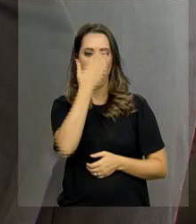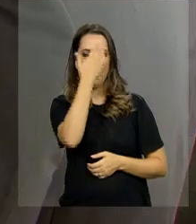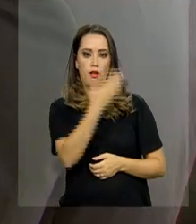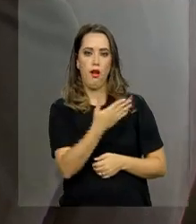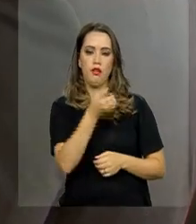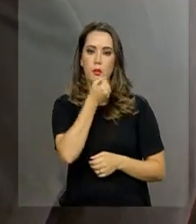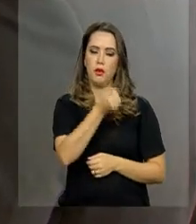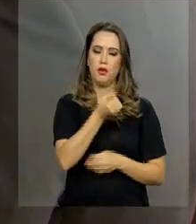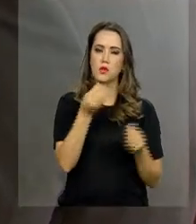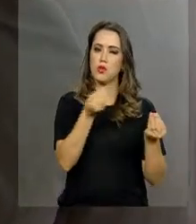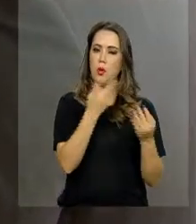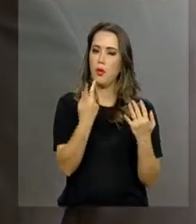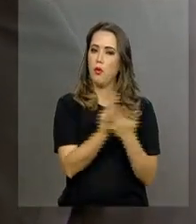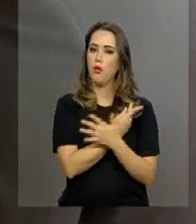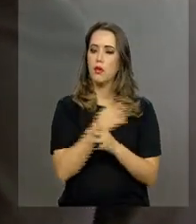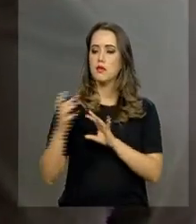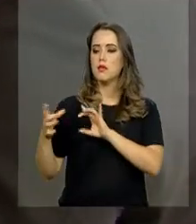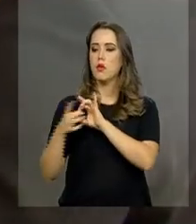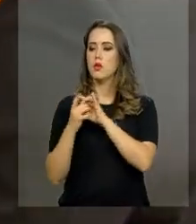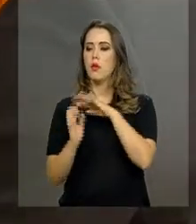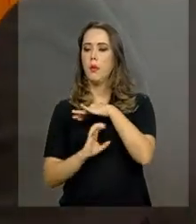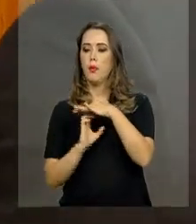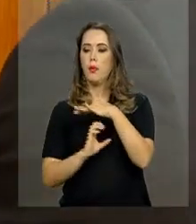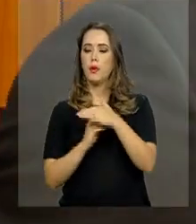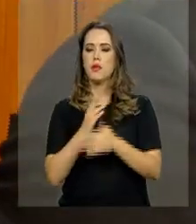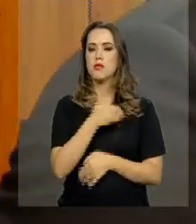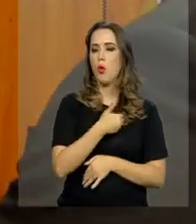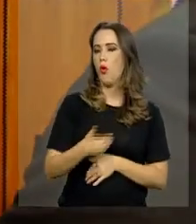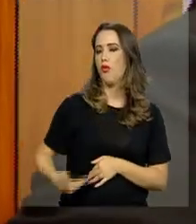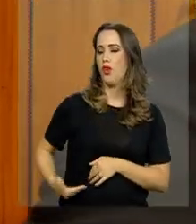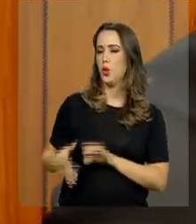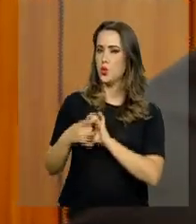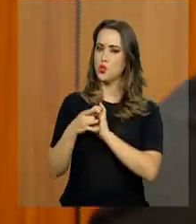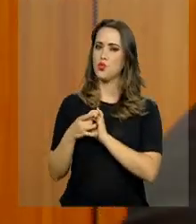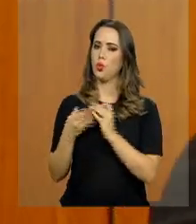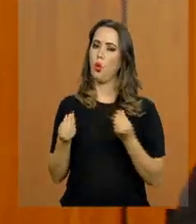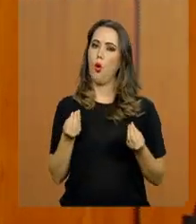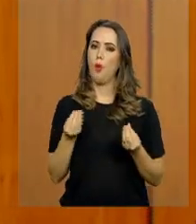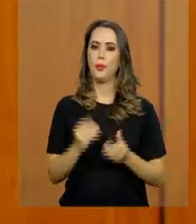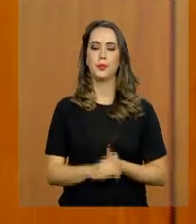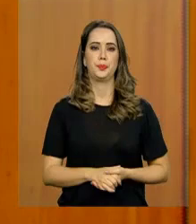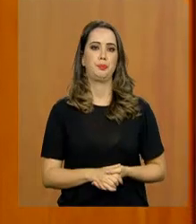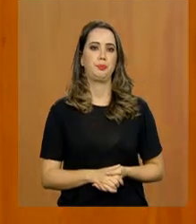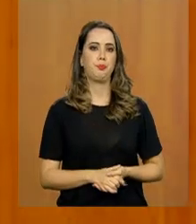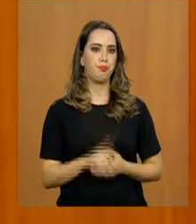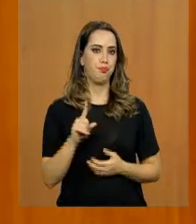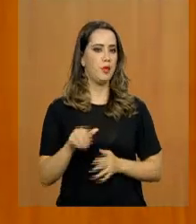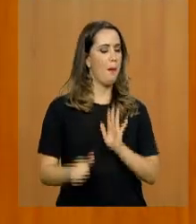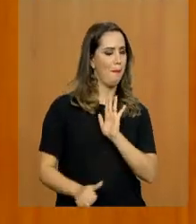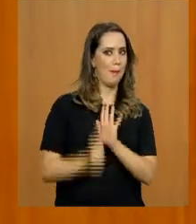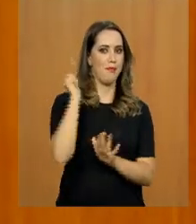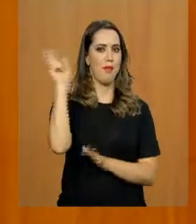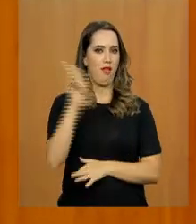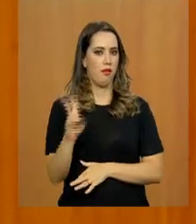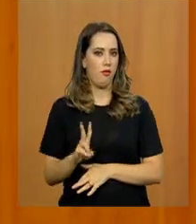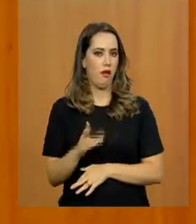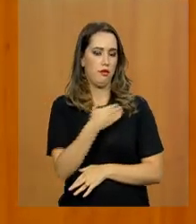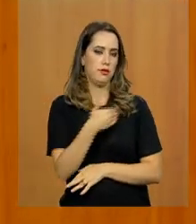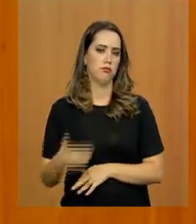como se dará essa parceria público privada o governo está lançando de forma inédita essa parceria